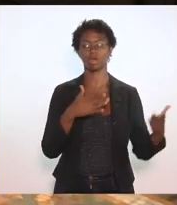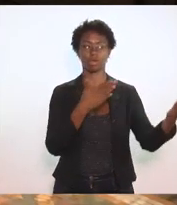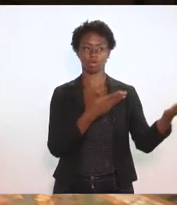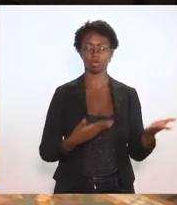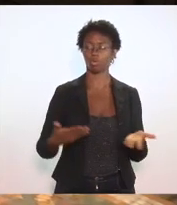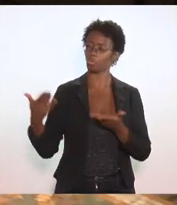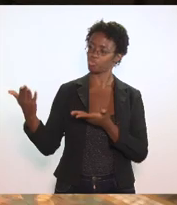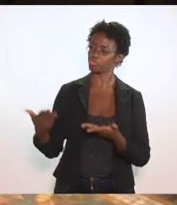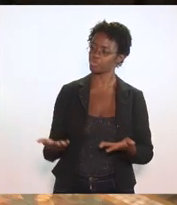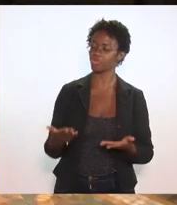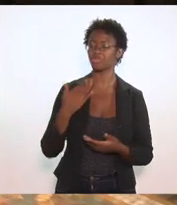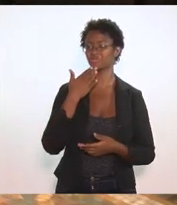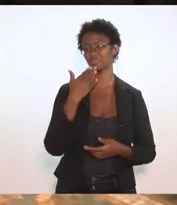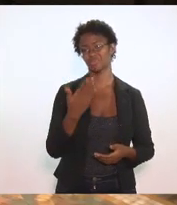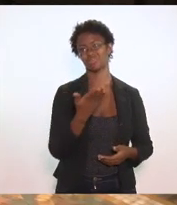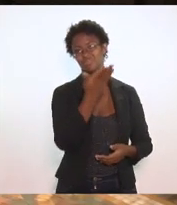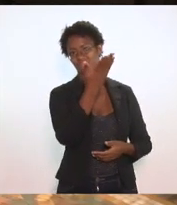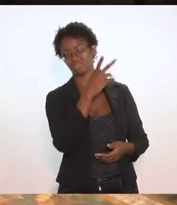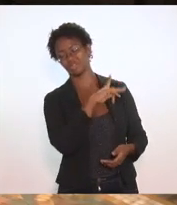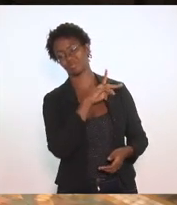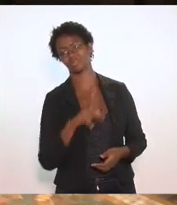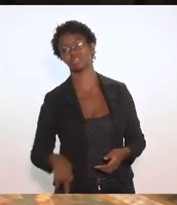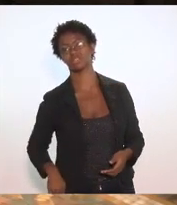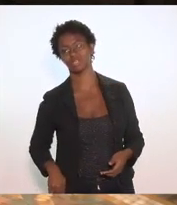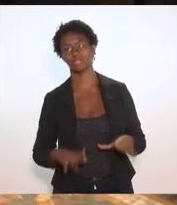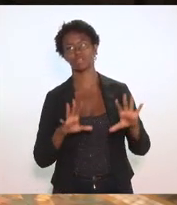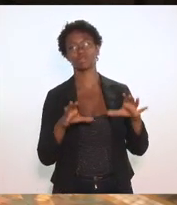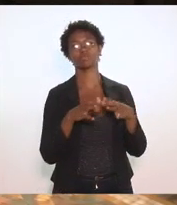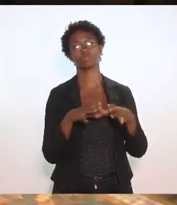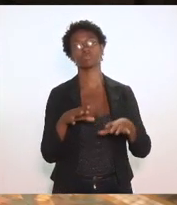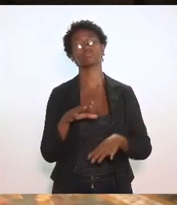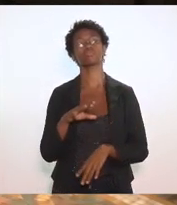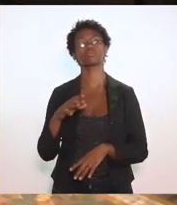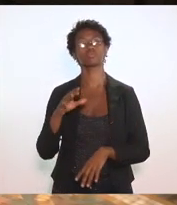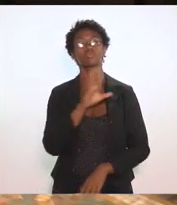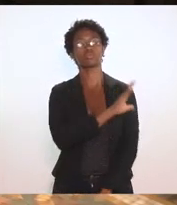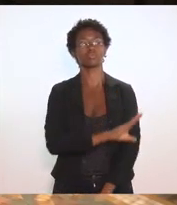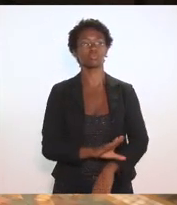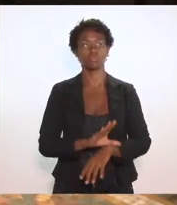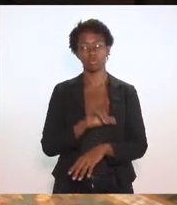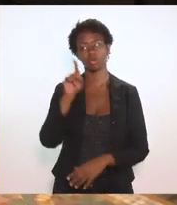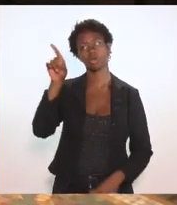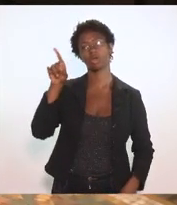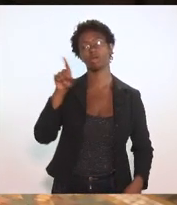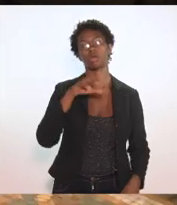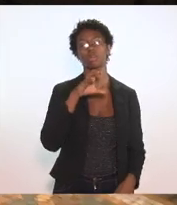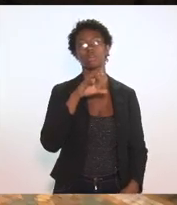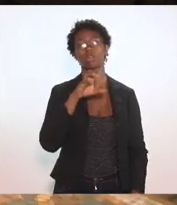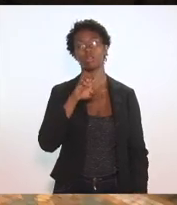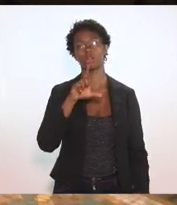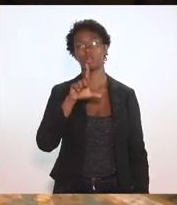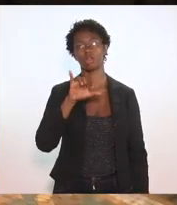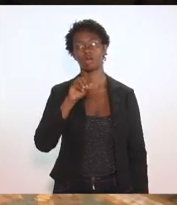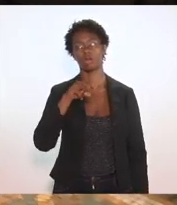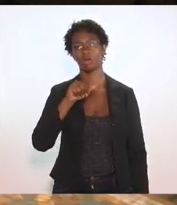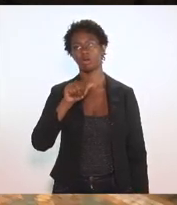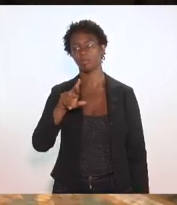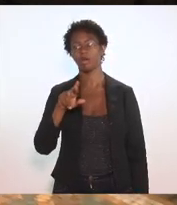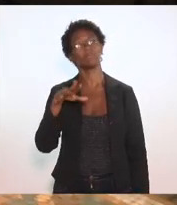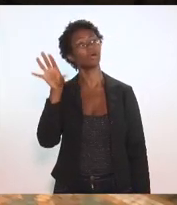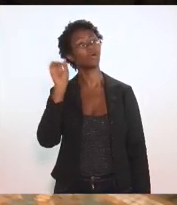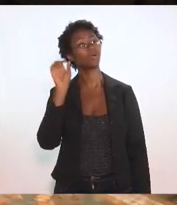pedido feito ao presidente da Comissão de Cultura, deputado Eliomar Coelho, para que a gente possa ouvir